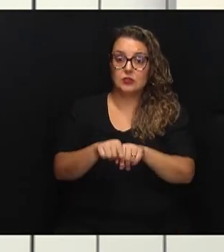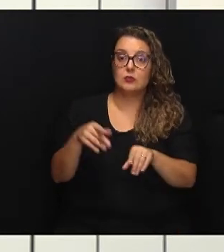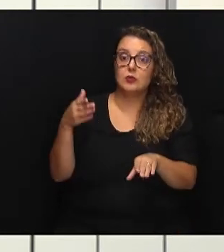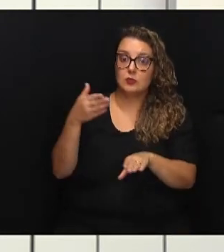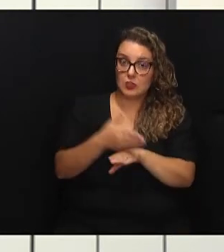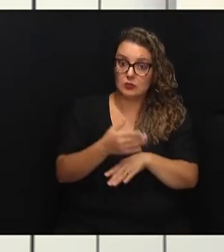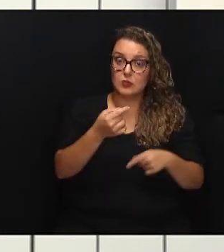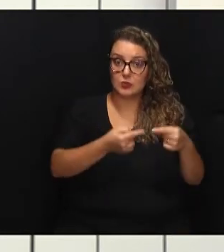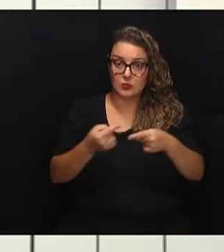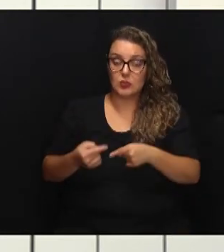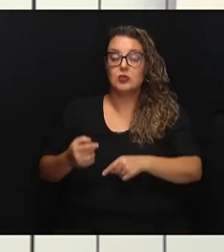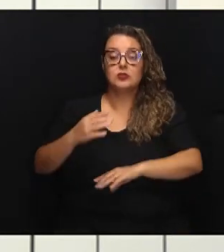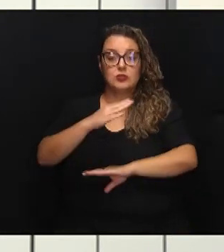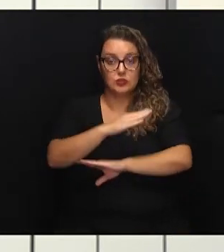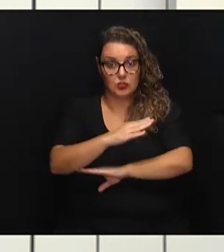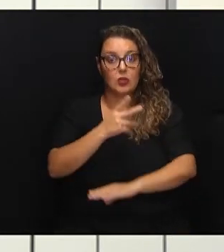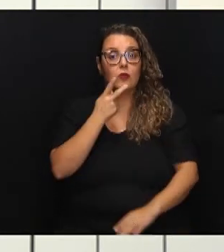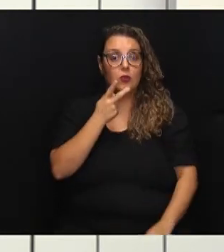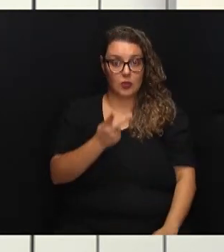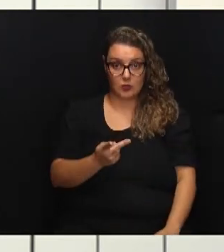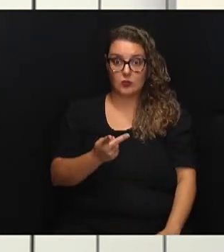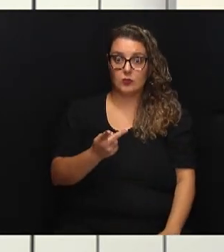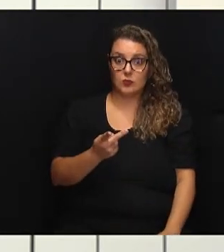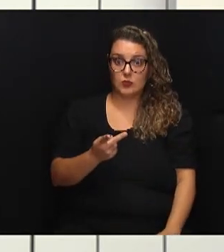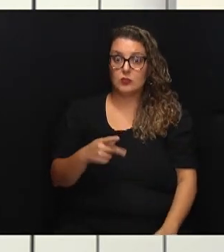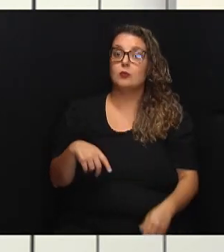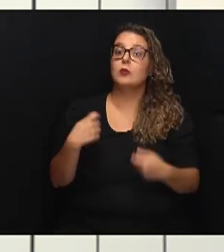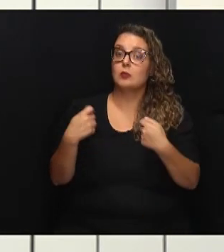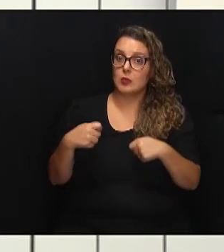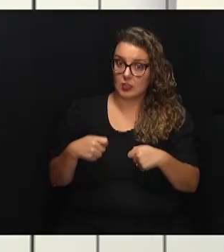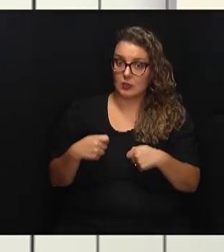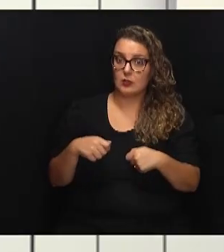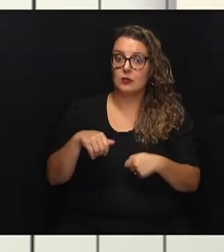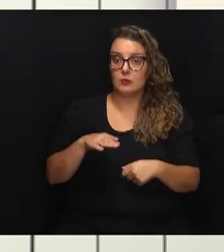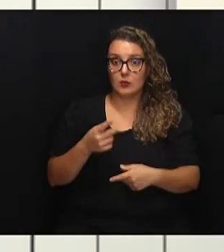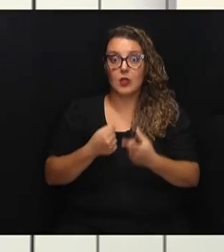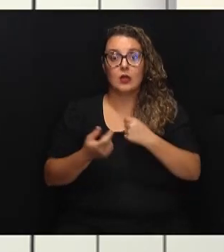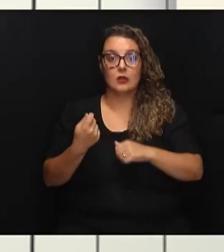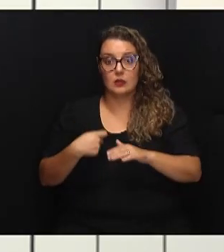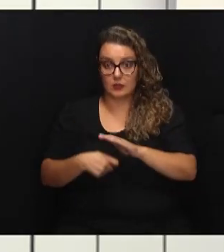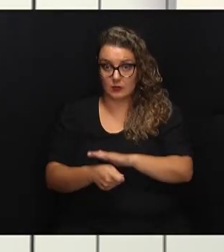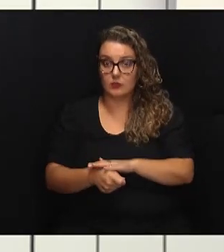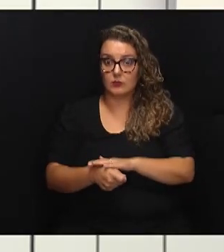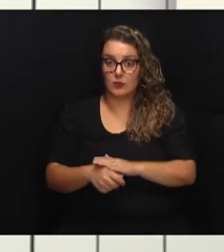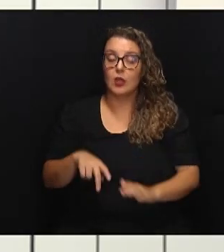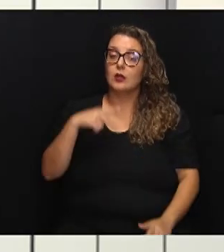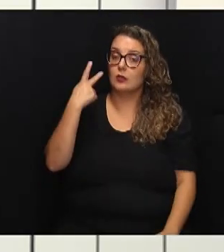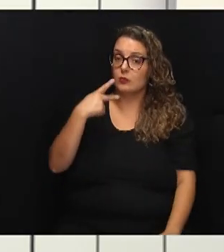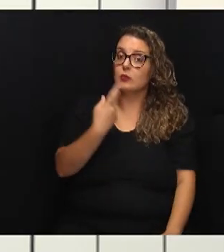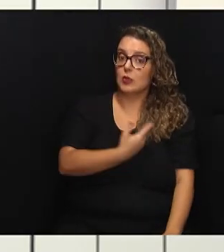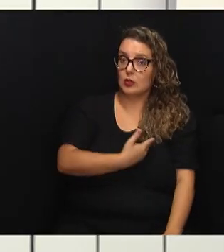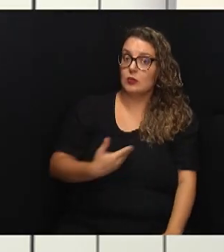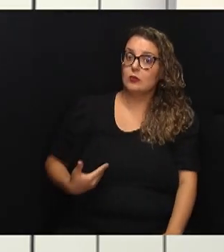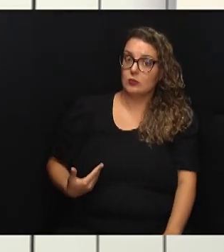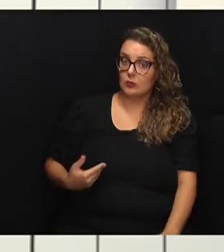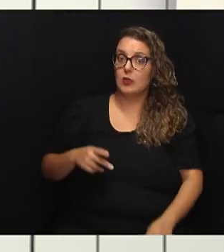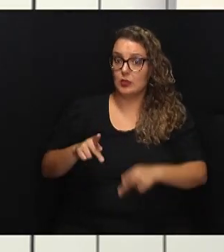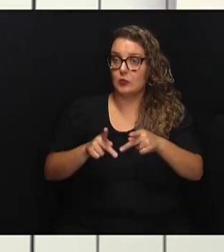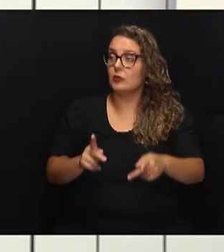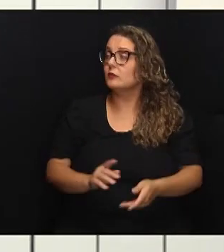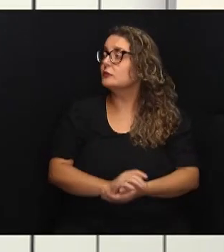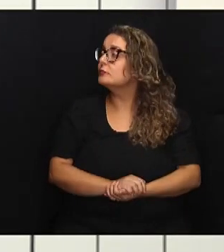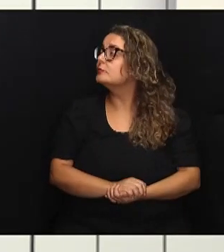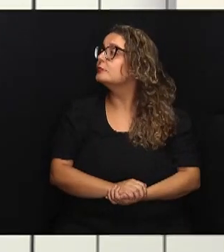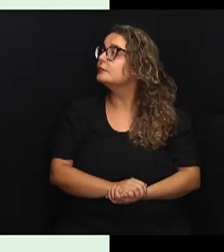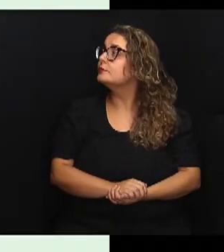do debate na Câmara e falou sobre a necessidade de mais investimentos em políticas públicas para esse público.